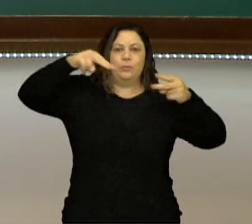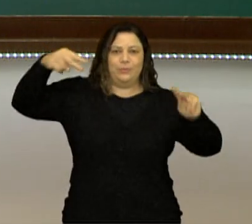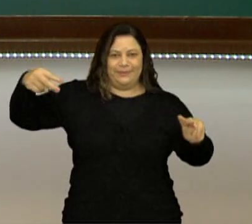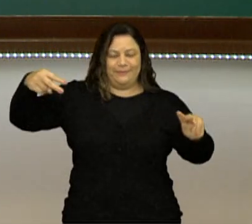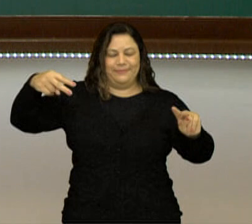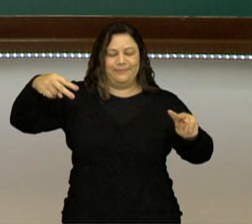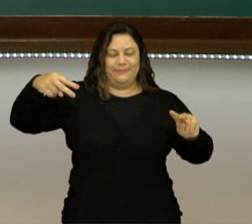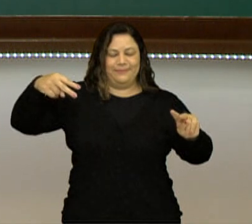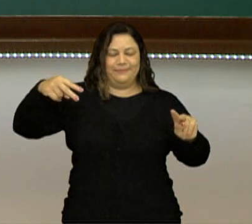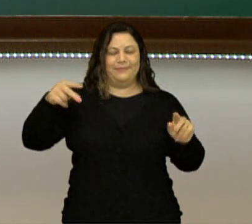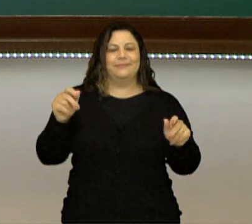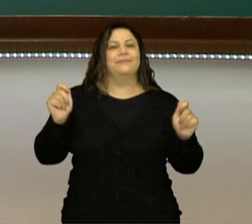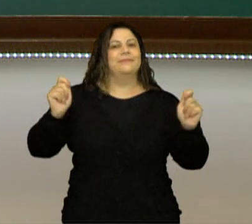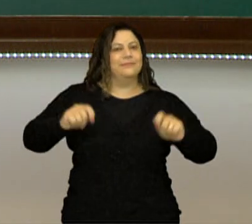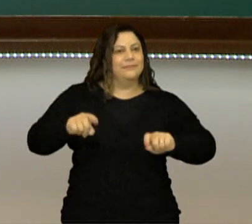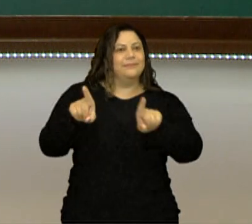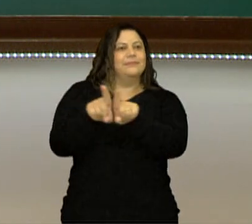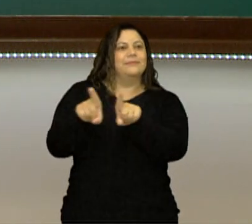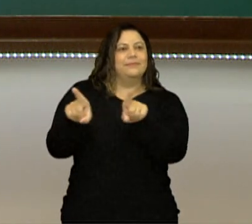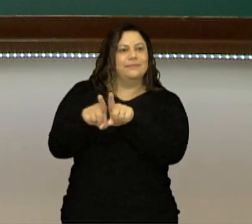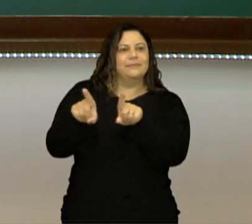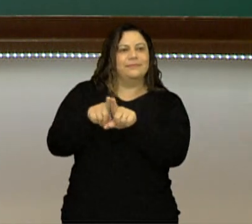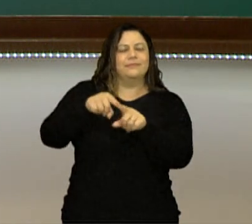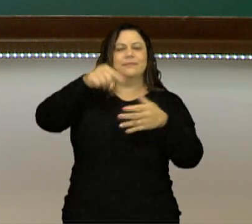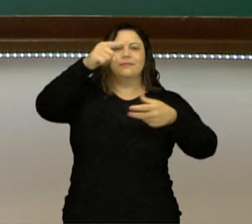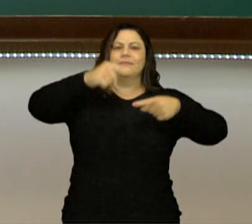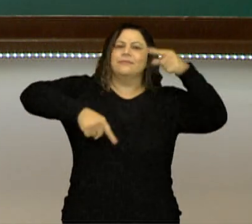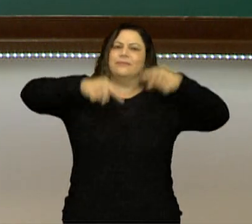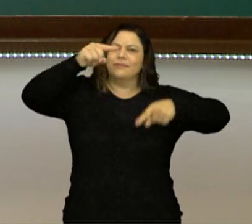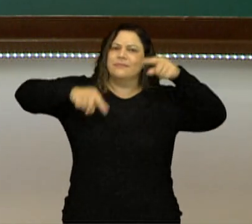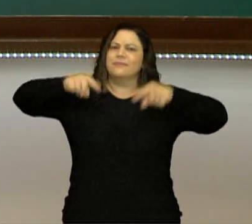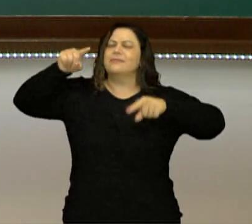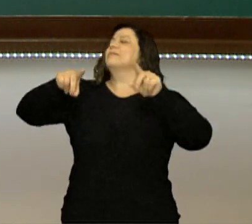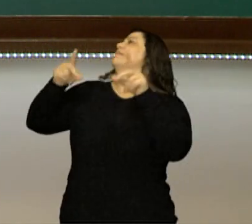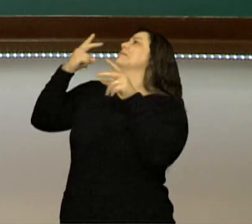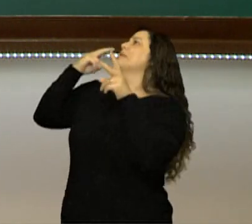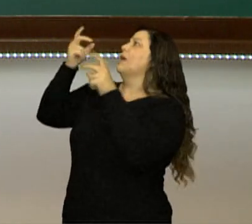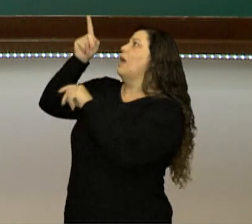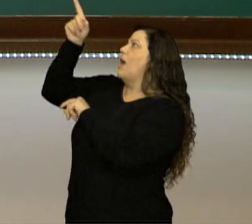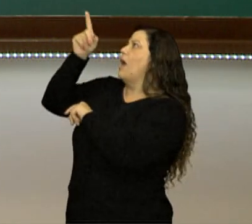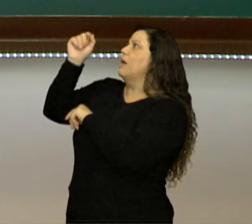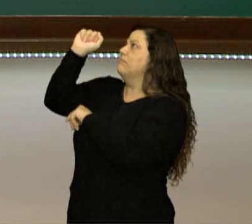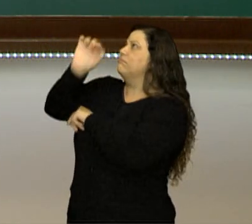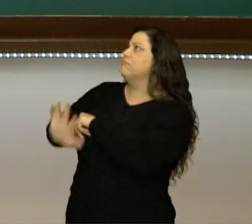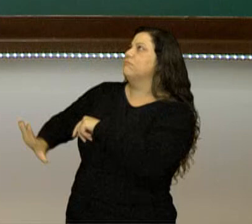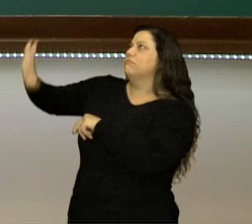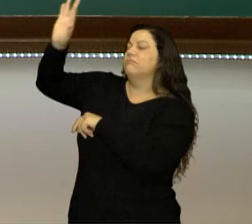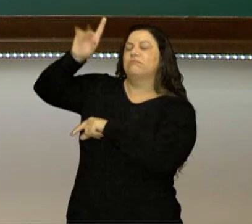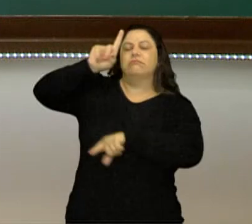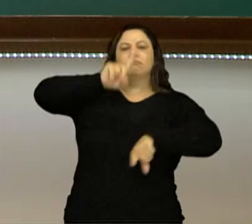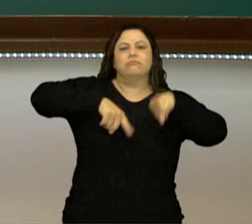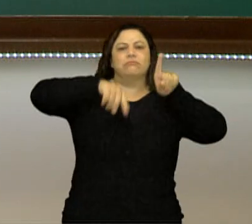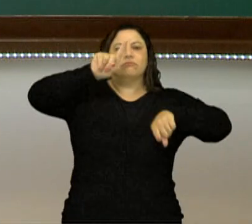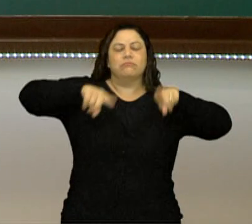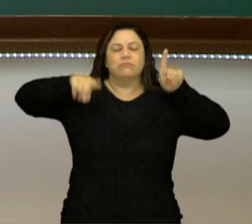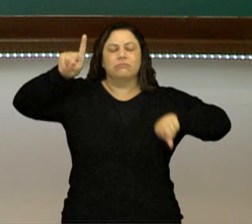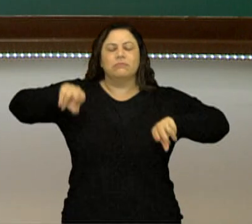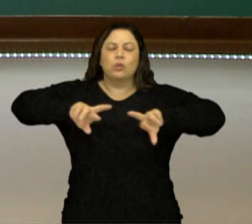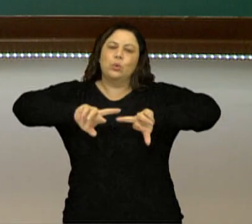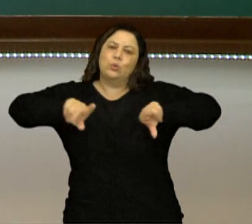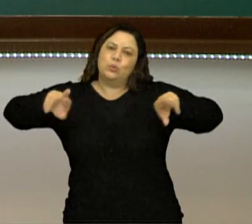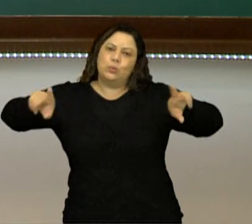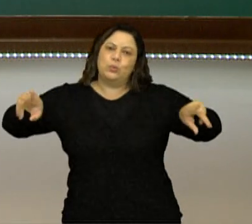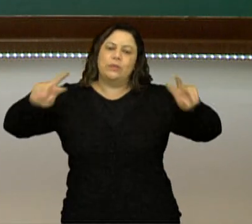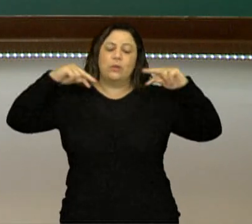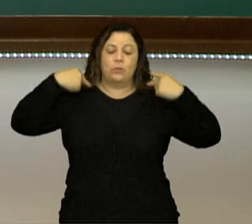ajuda para se proteger também. E as variações naquela imagem ali dos diferentes graus de melanina, demonstrando que um ser humano,